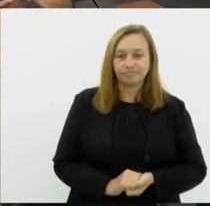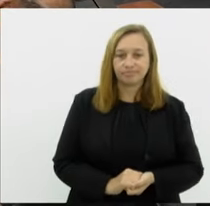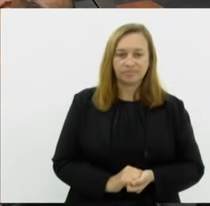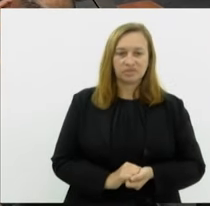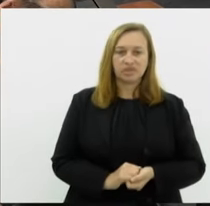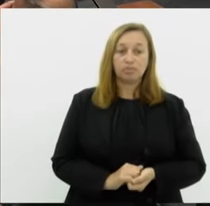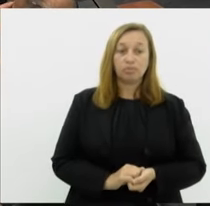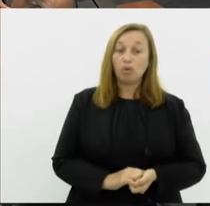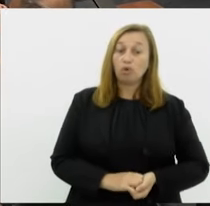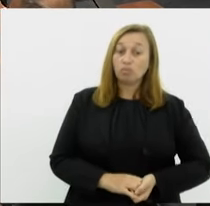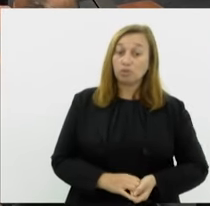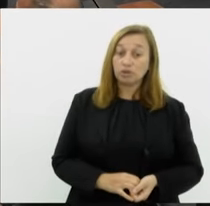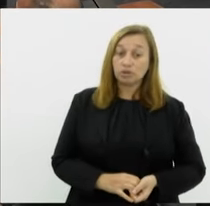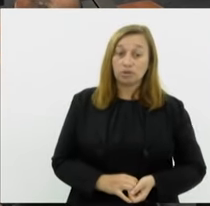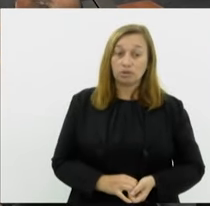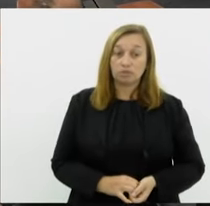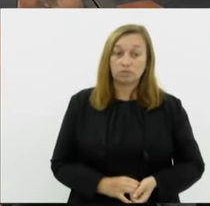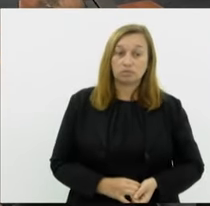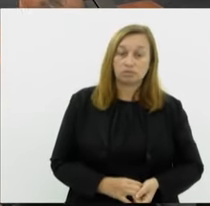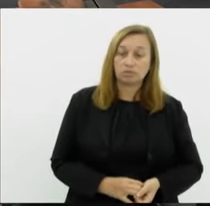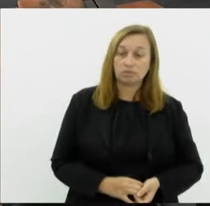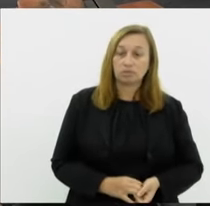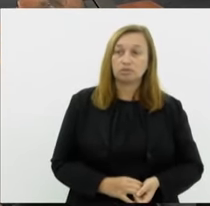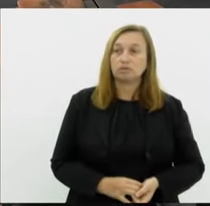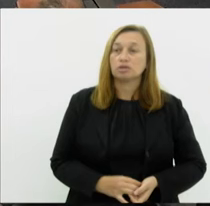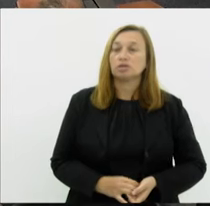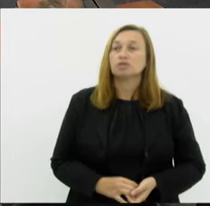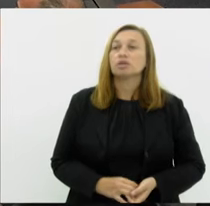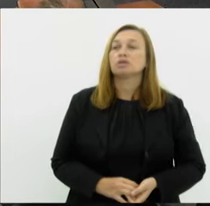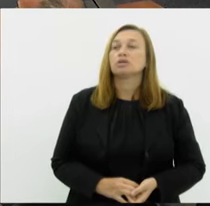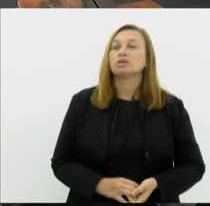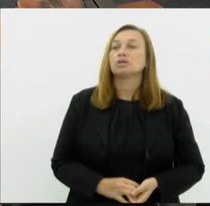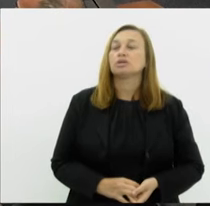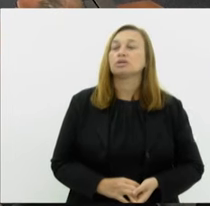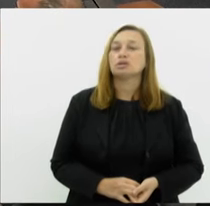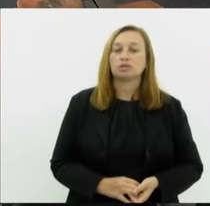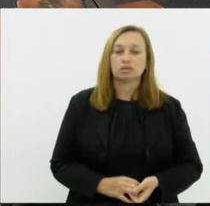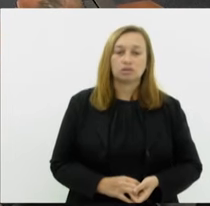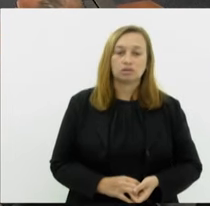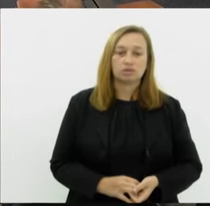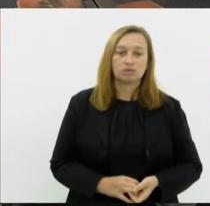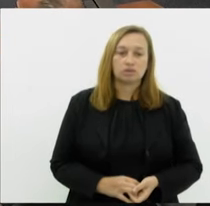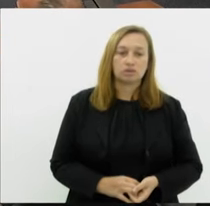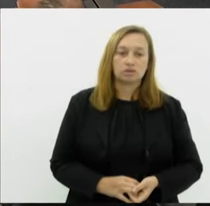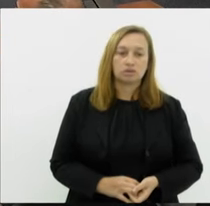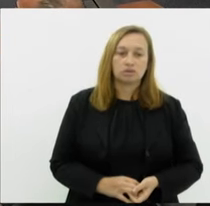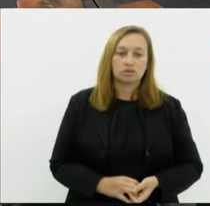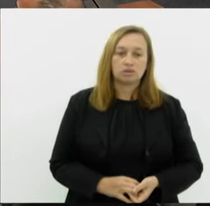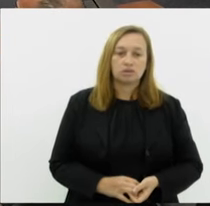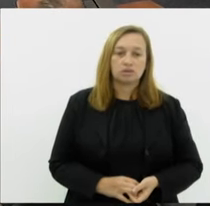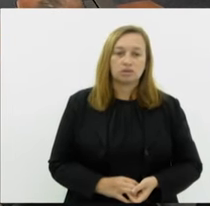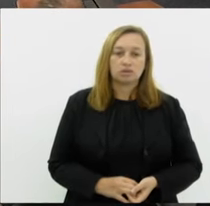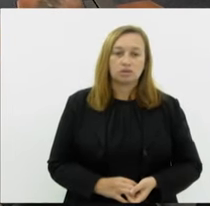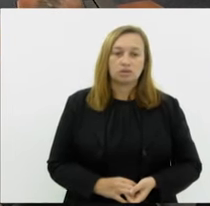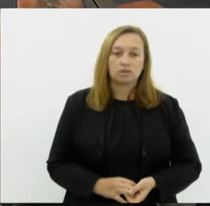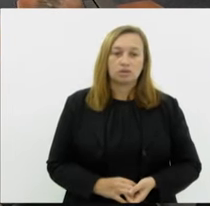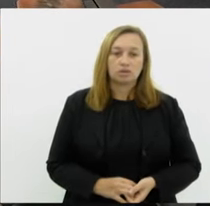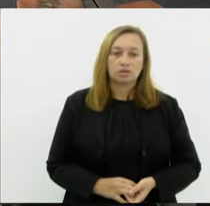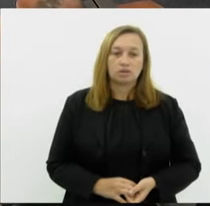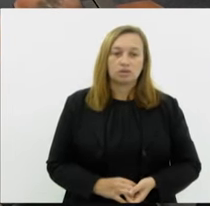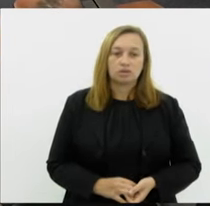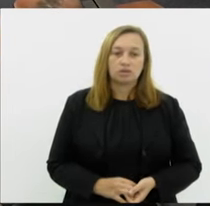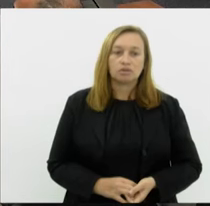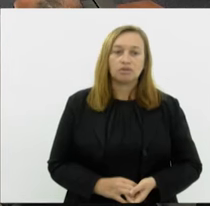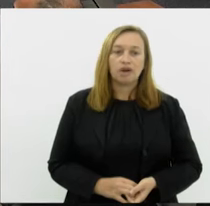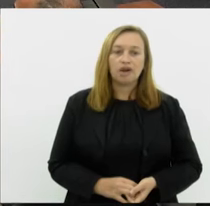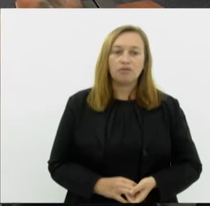favor. Desde já concedido aqui a coautoria. Presidente democrático, Rodrigo Bacelar, e esse